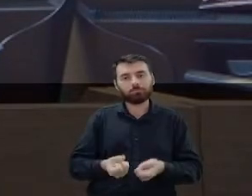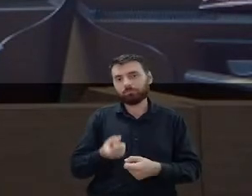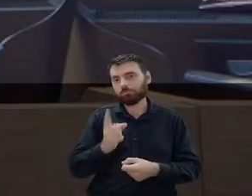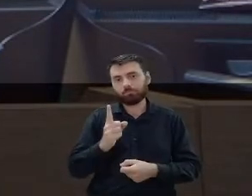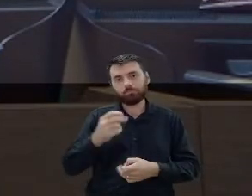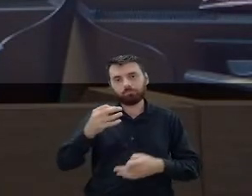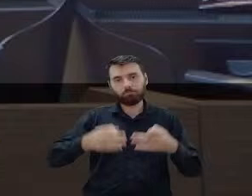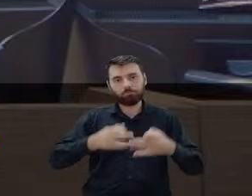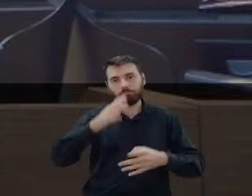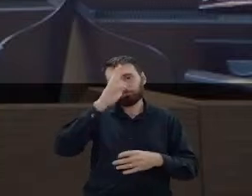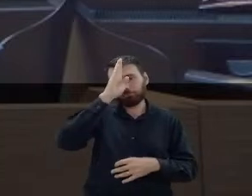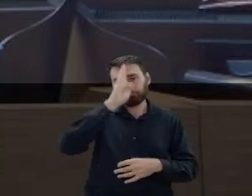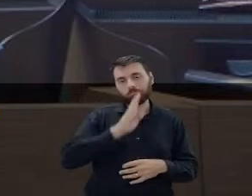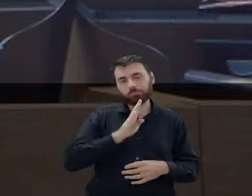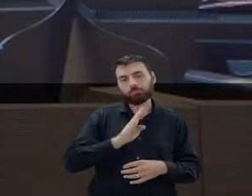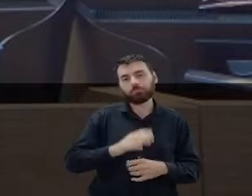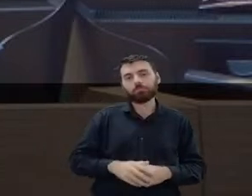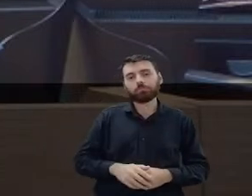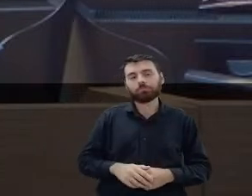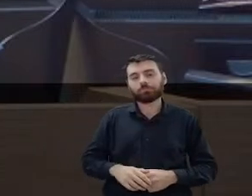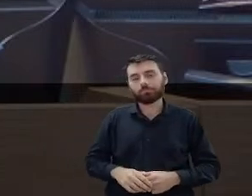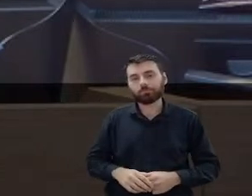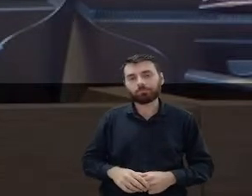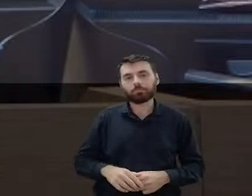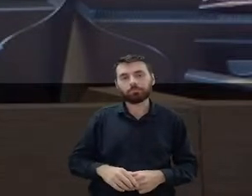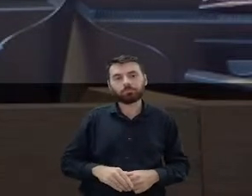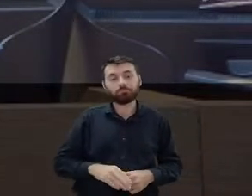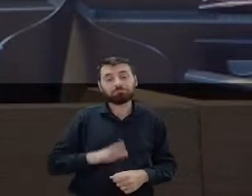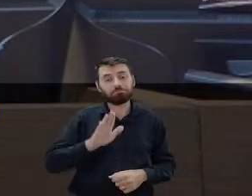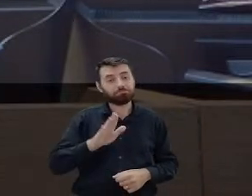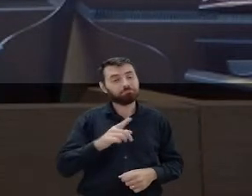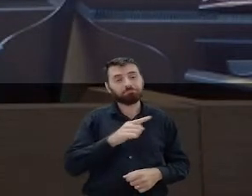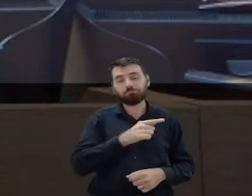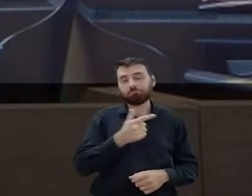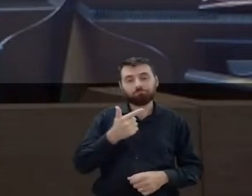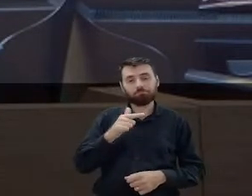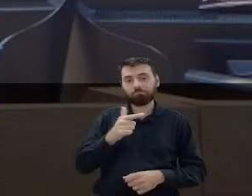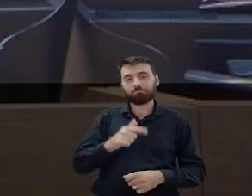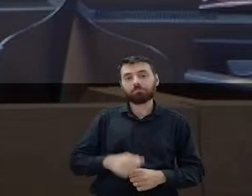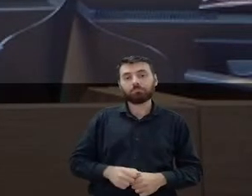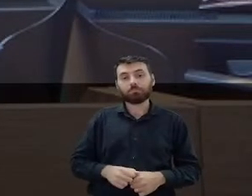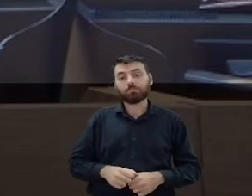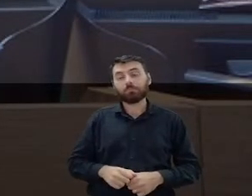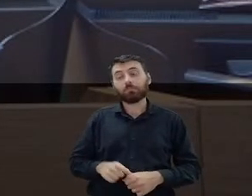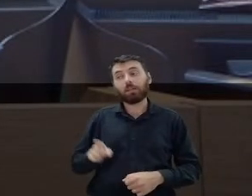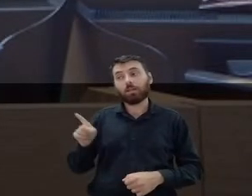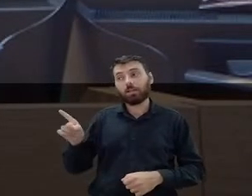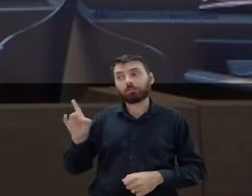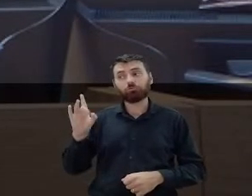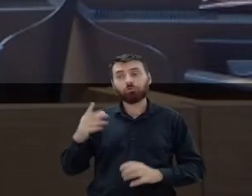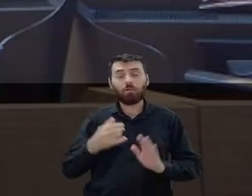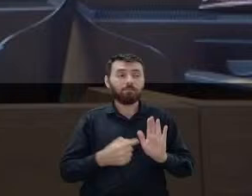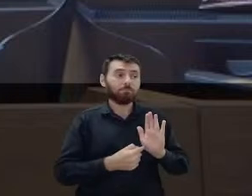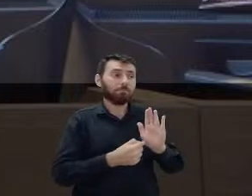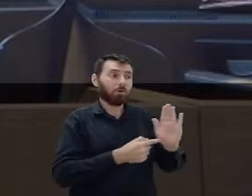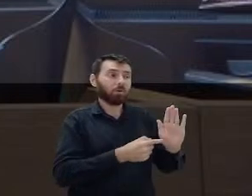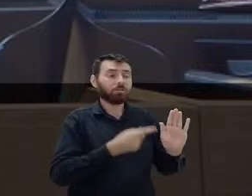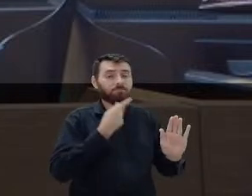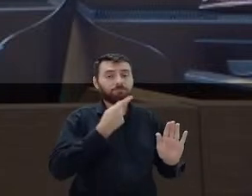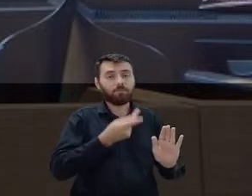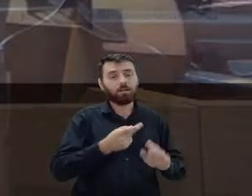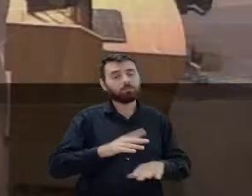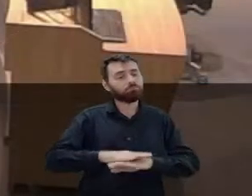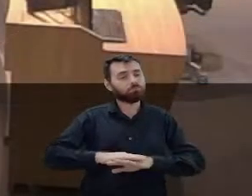tratando de pessoa natural, a declaração de suficiência econômica é o que basta. Eu acompanho integralmente, Vossa